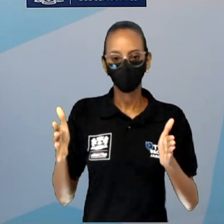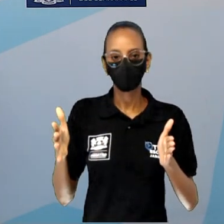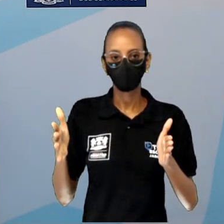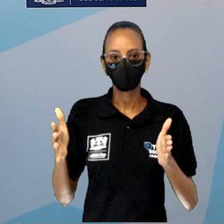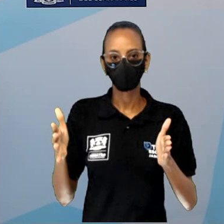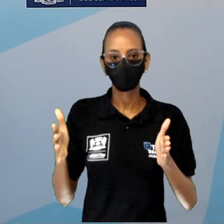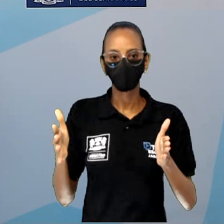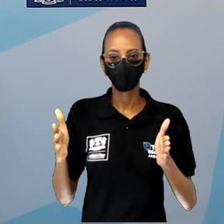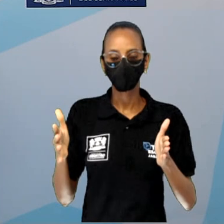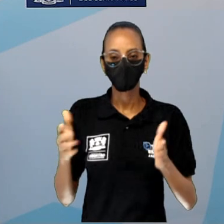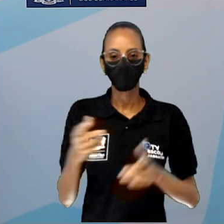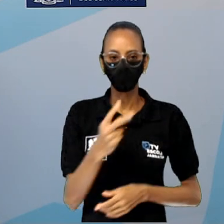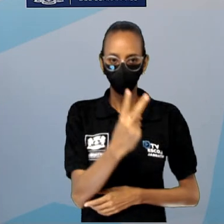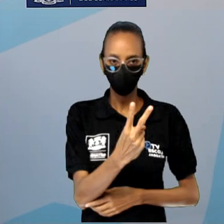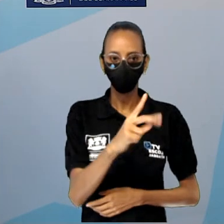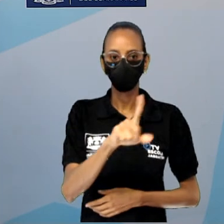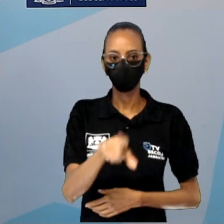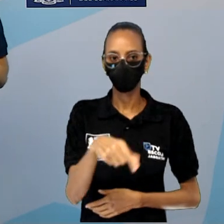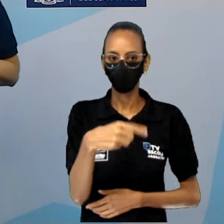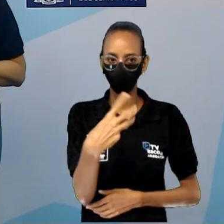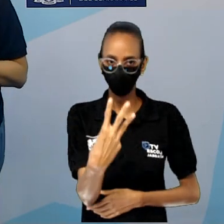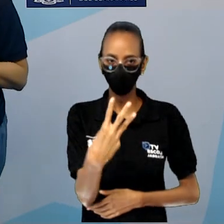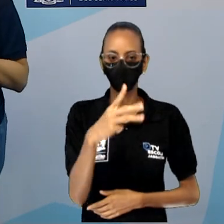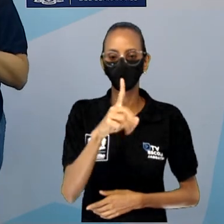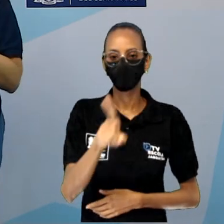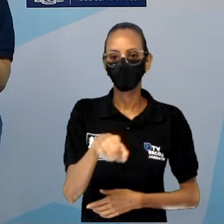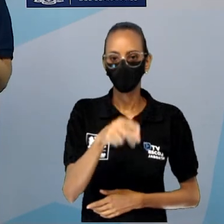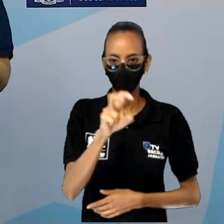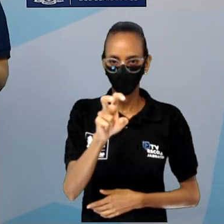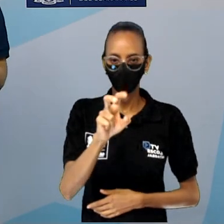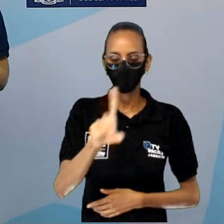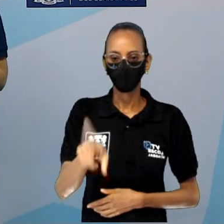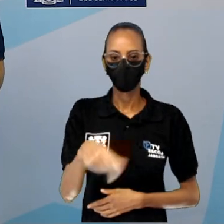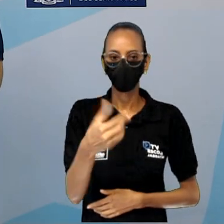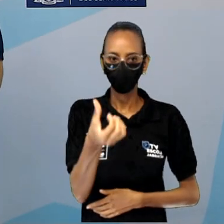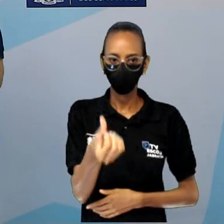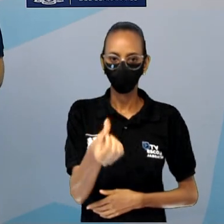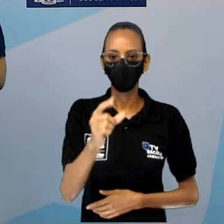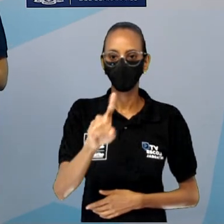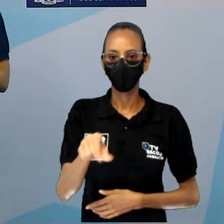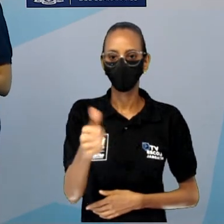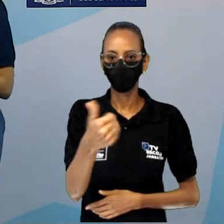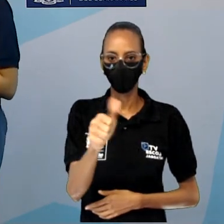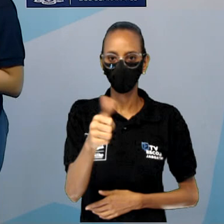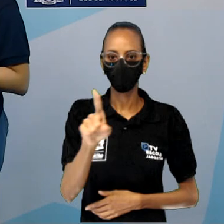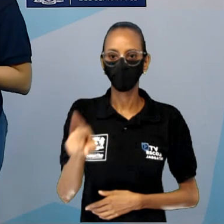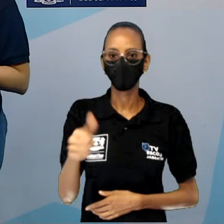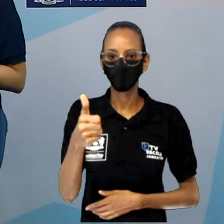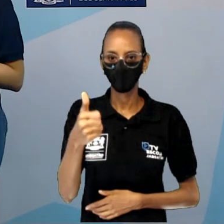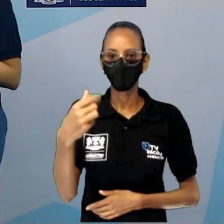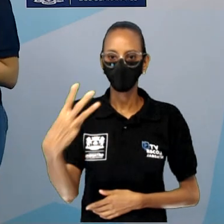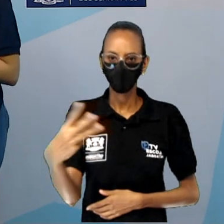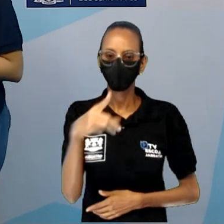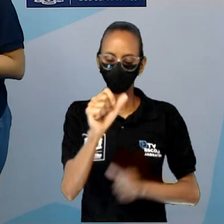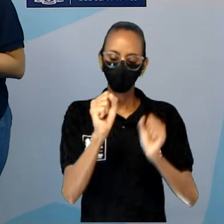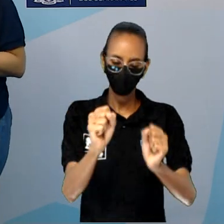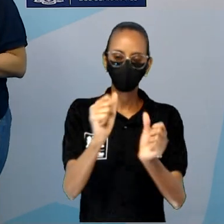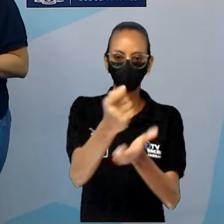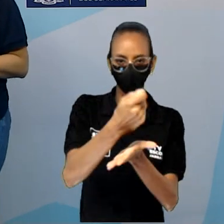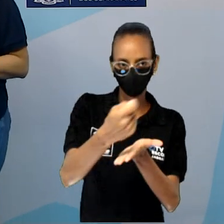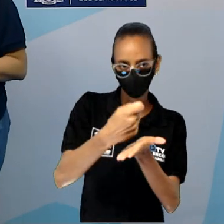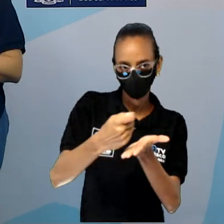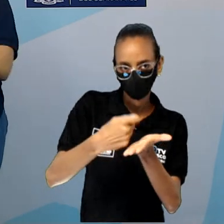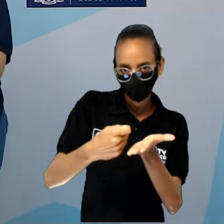incluir o 13, tá certo? E aí você vai anotando essas referências para a gente conseguir ir avançando no conteúdo, tá bom? O